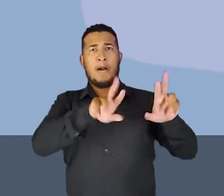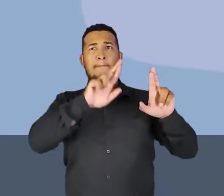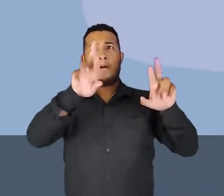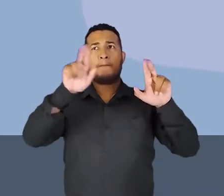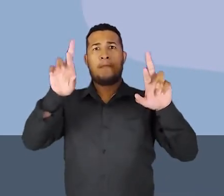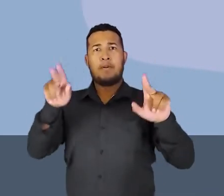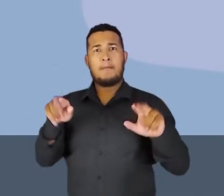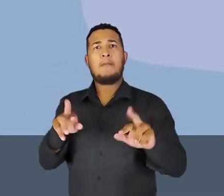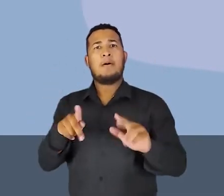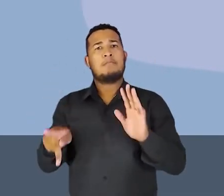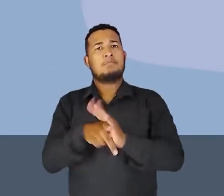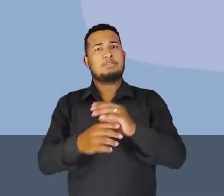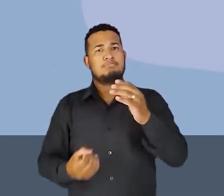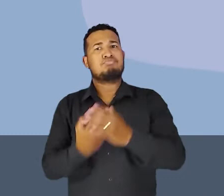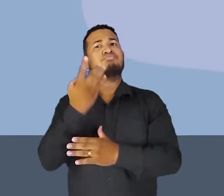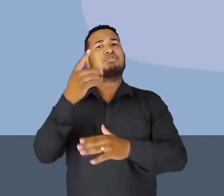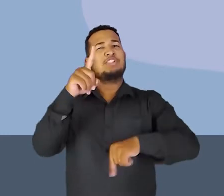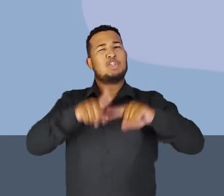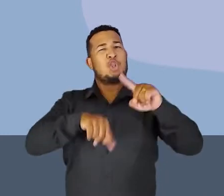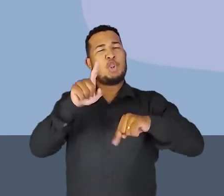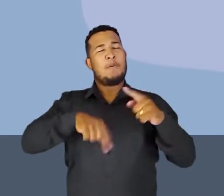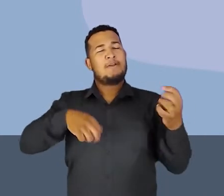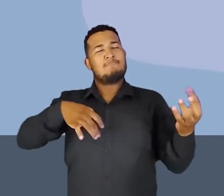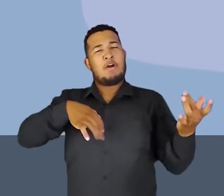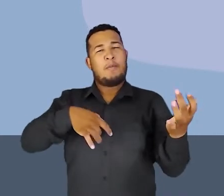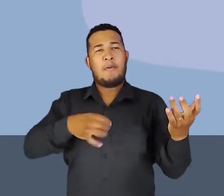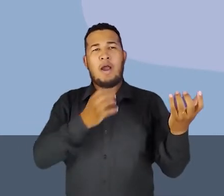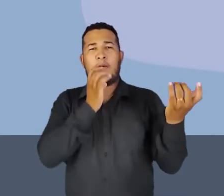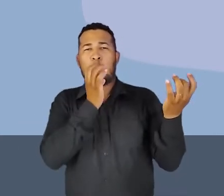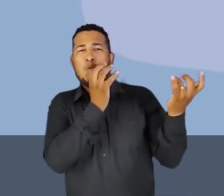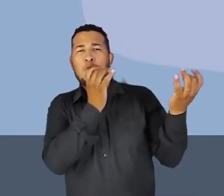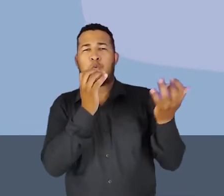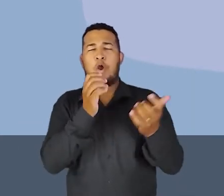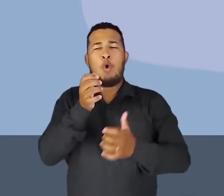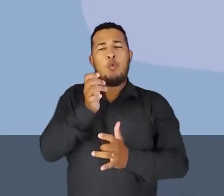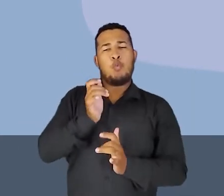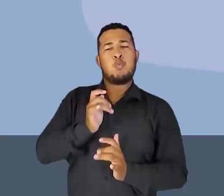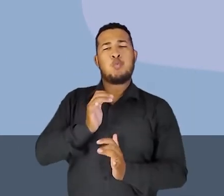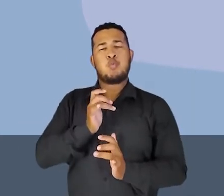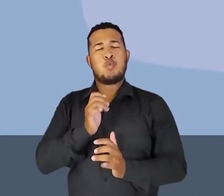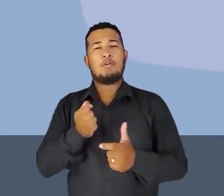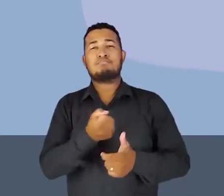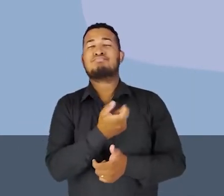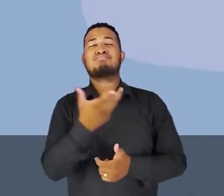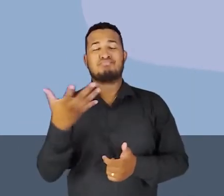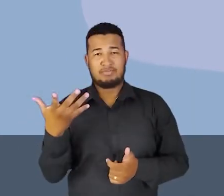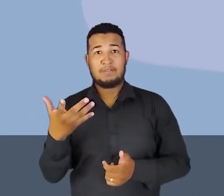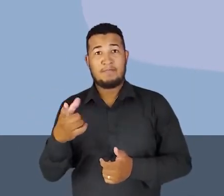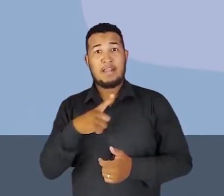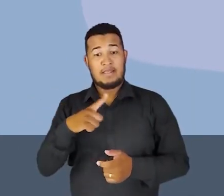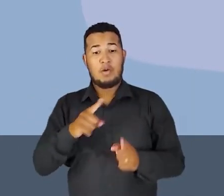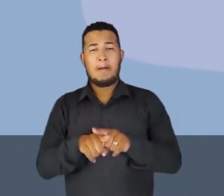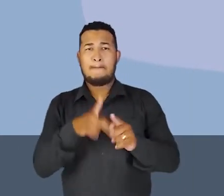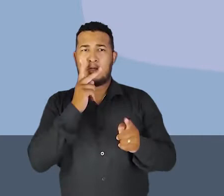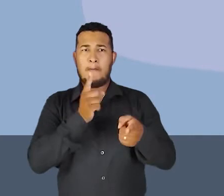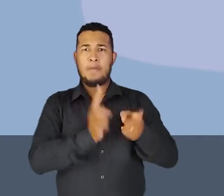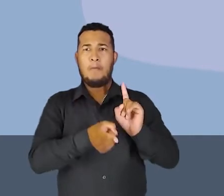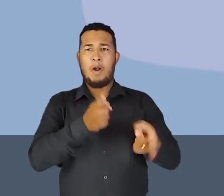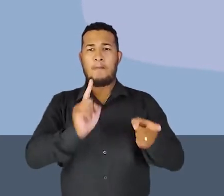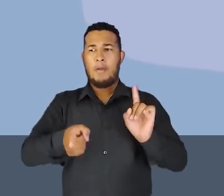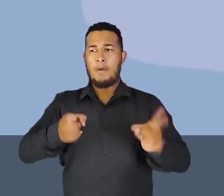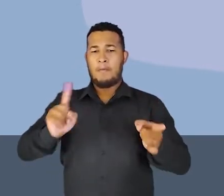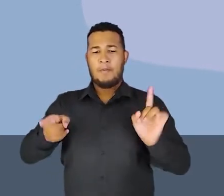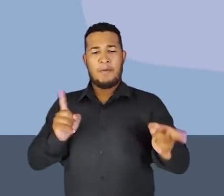construção de instrumentos próprios, né? Essa série de instrumentação, de sonoridades que eles produzem